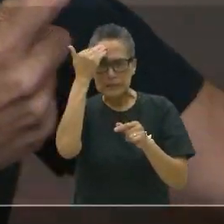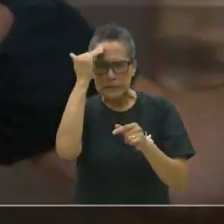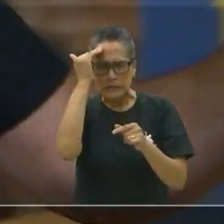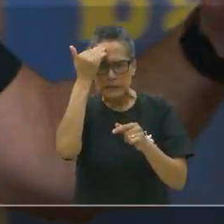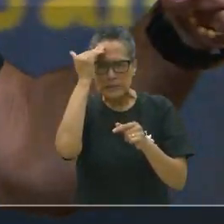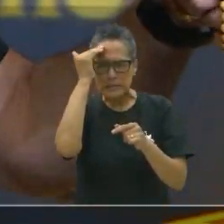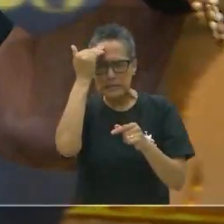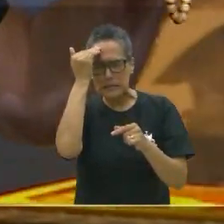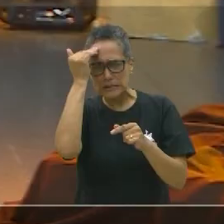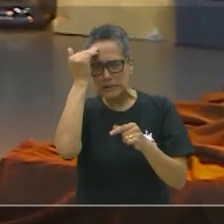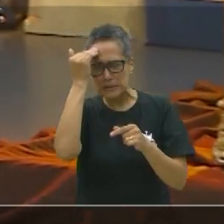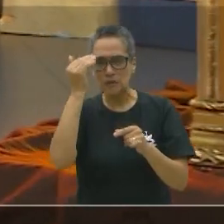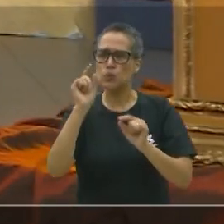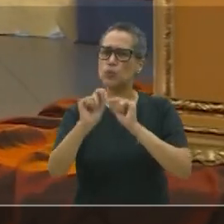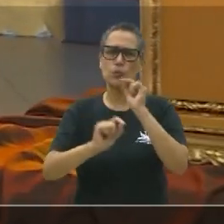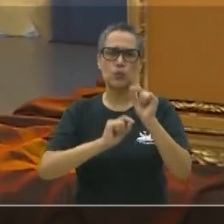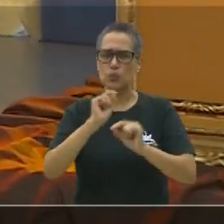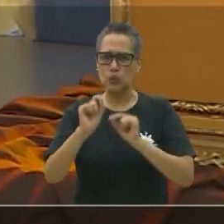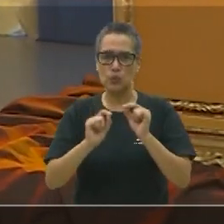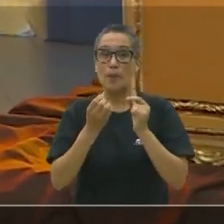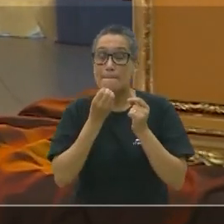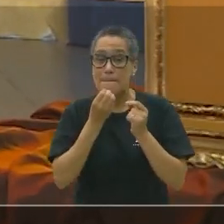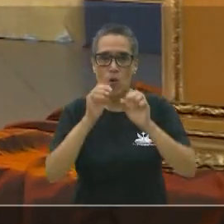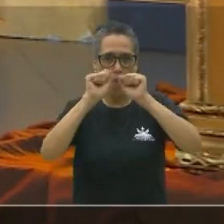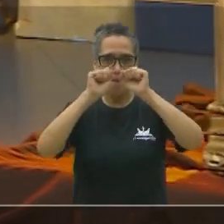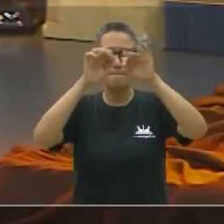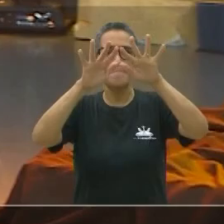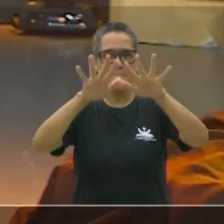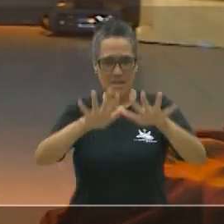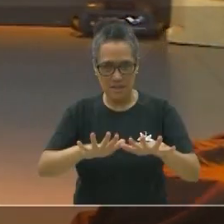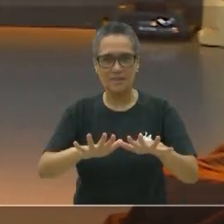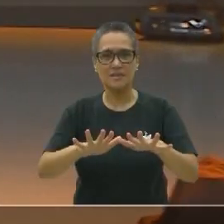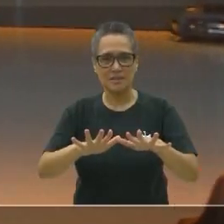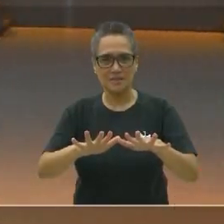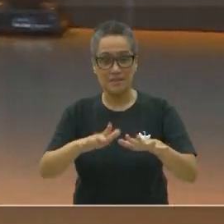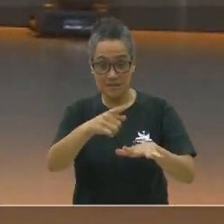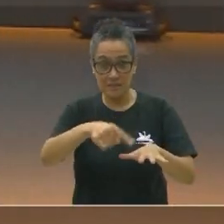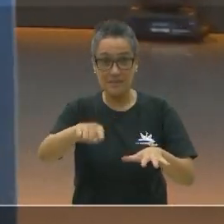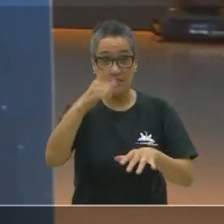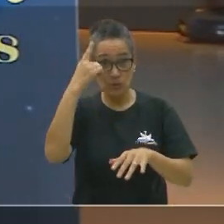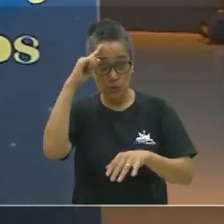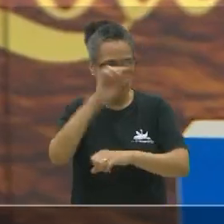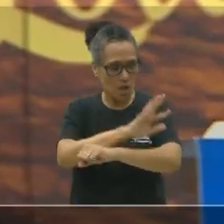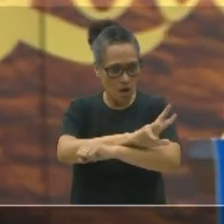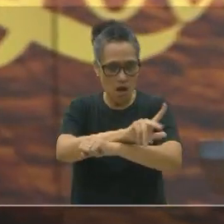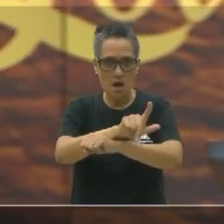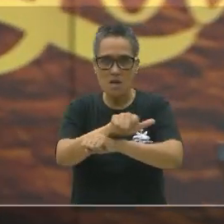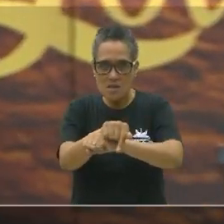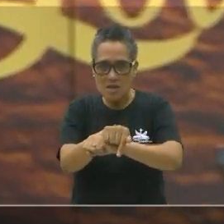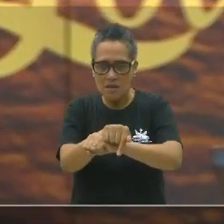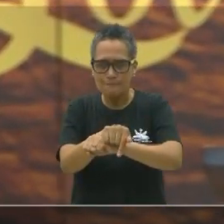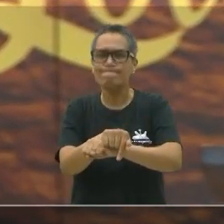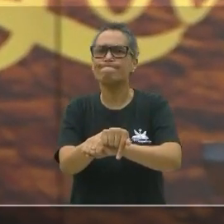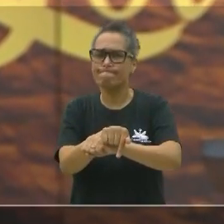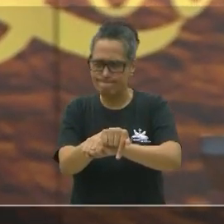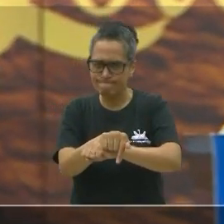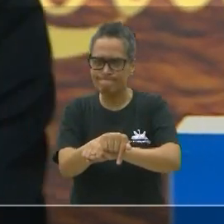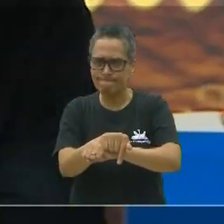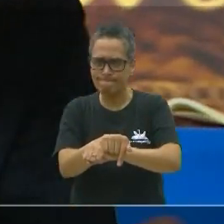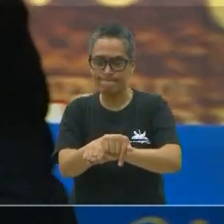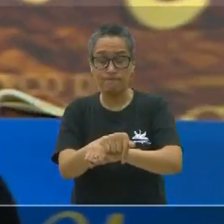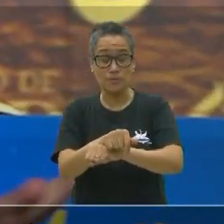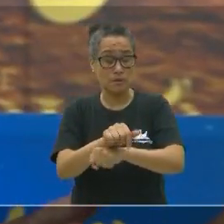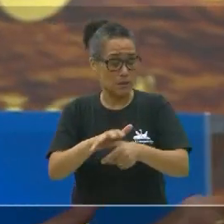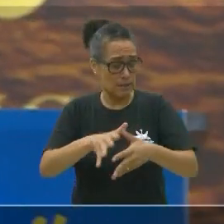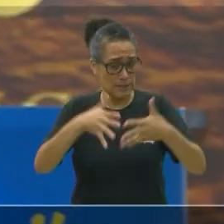entender o quão abençoados são esses dias, e o grande milagre, estou